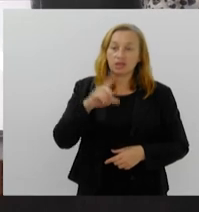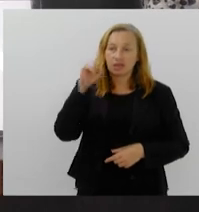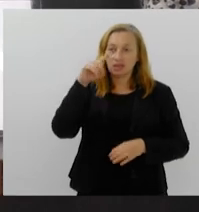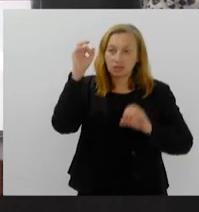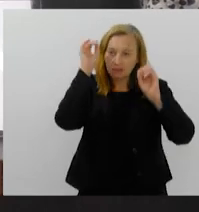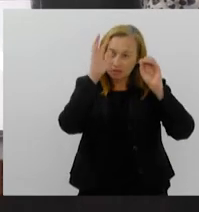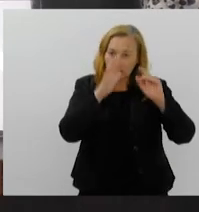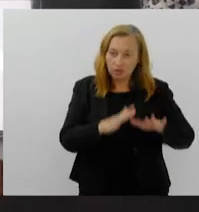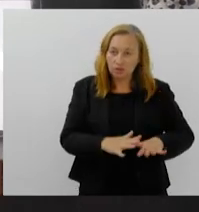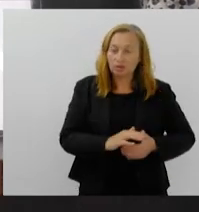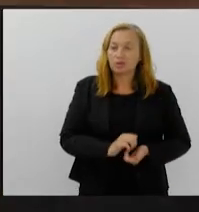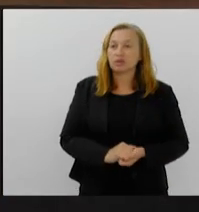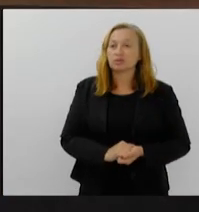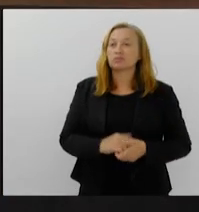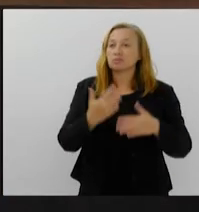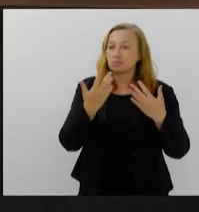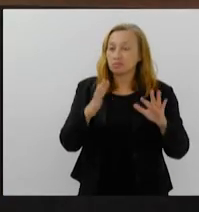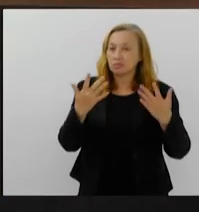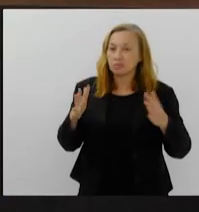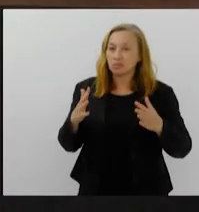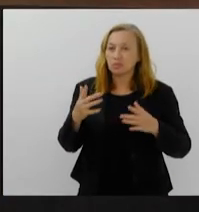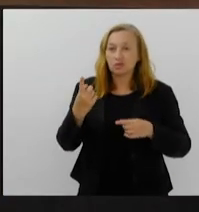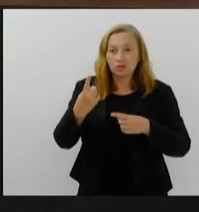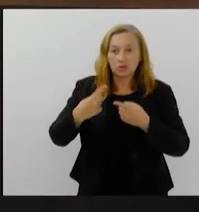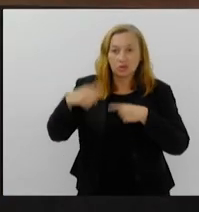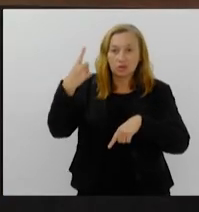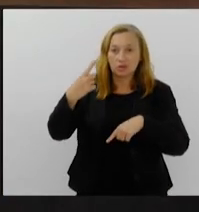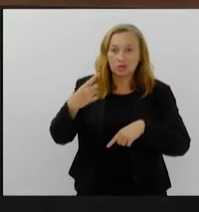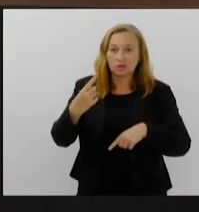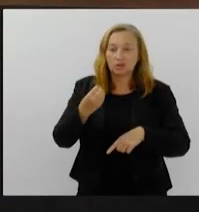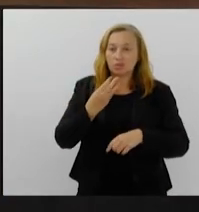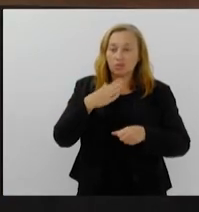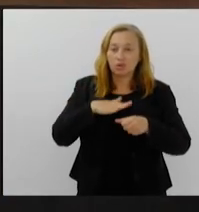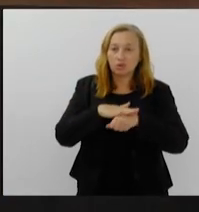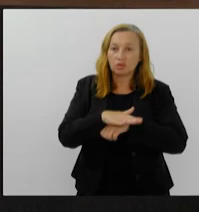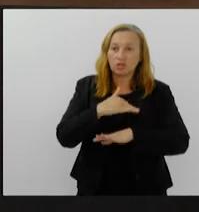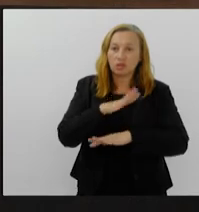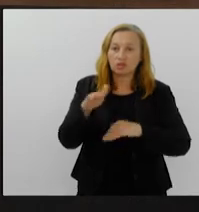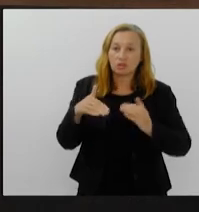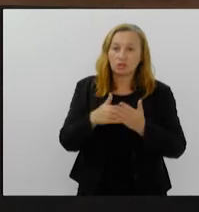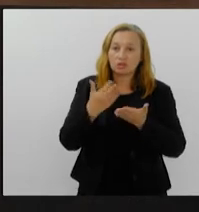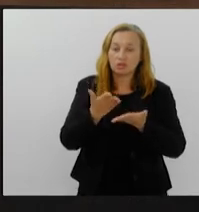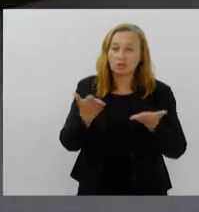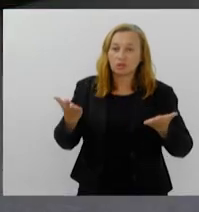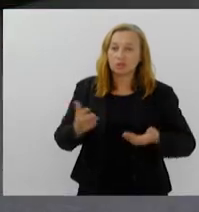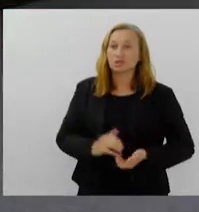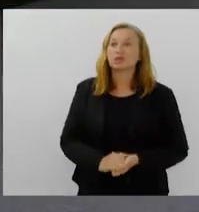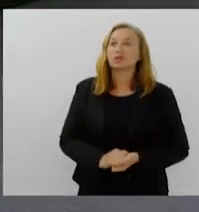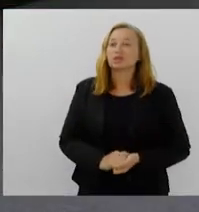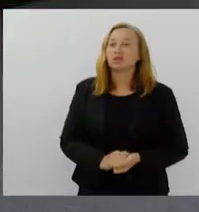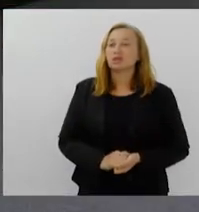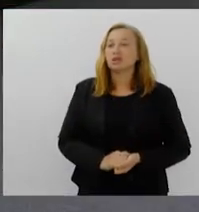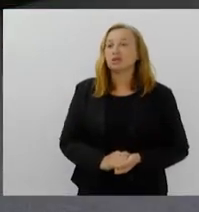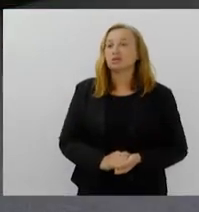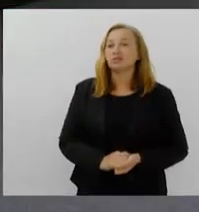o senhor, parabéns, sucesso e uma boa noite a todos.